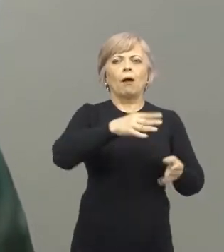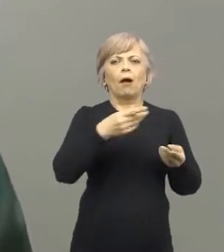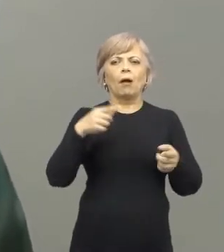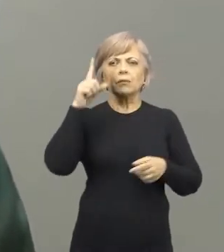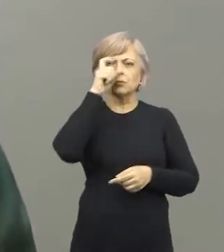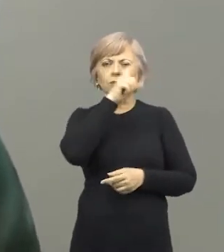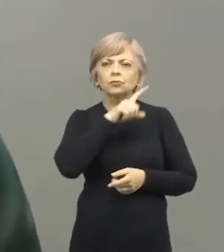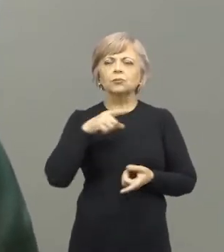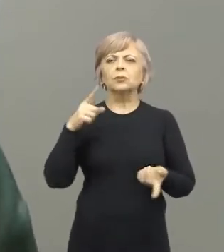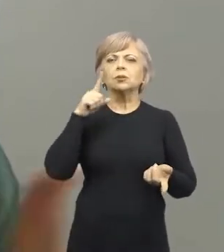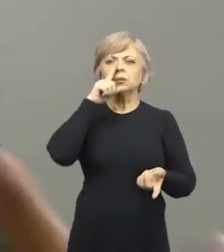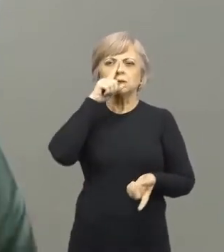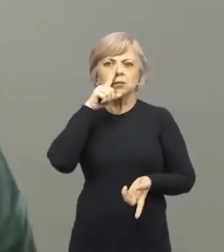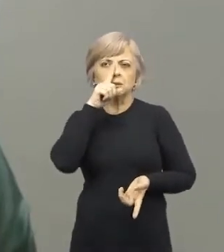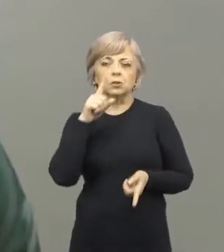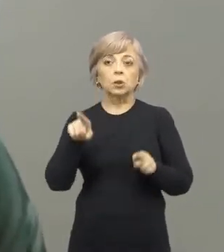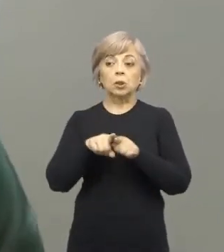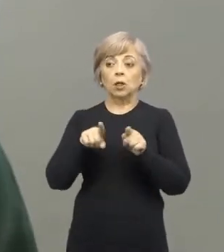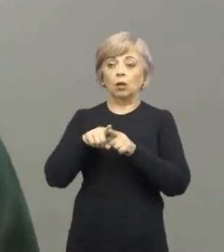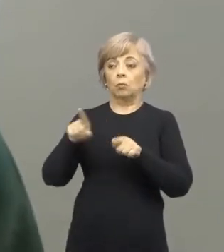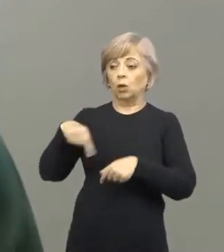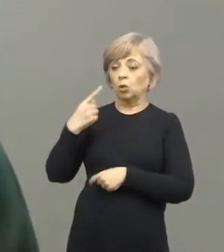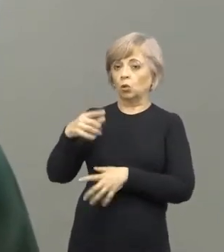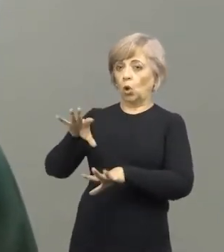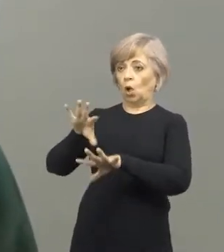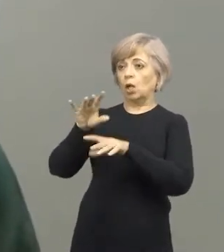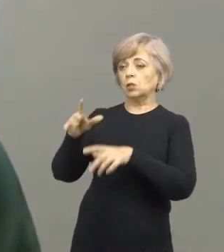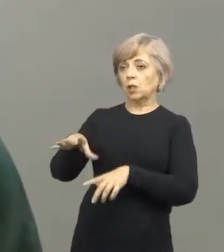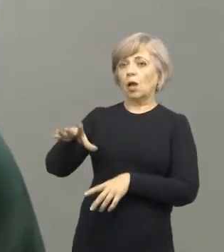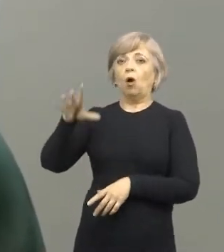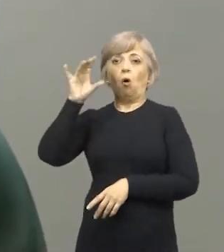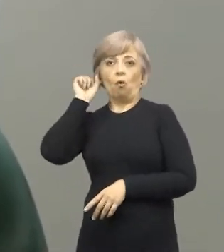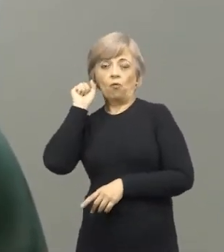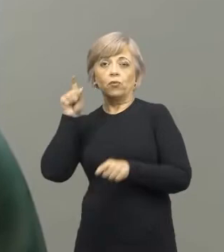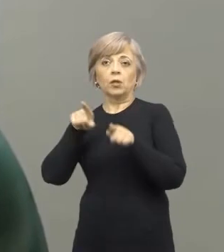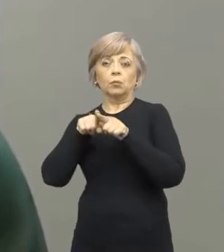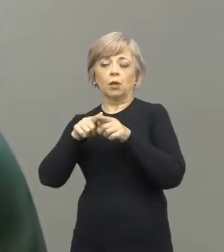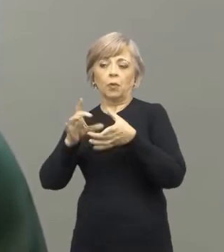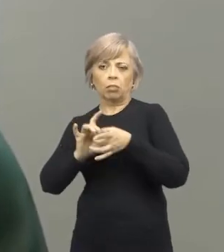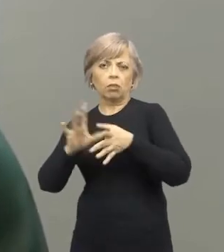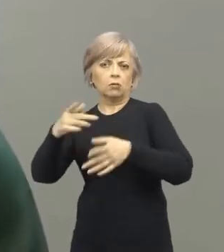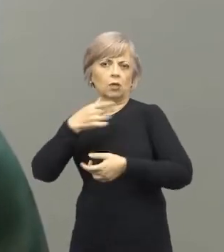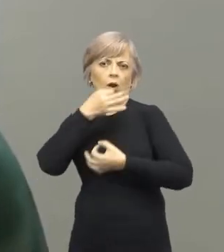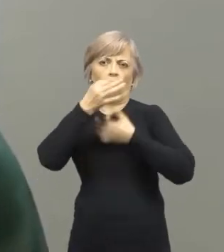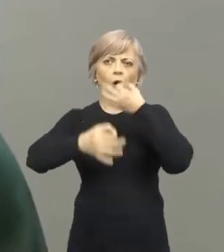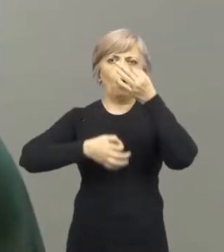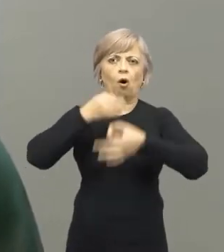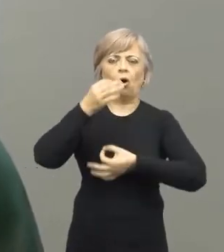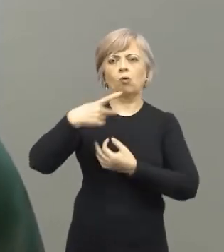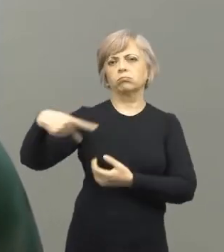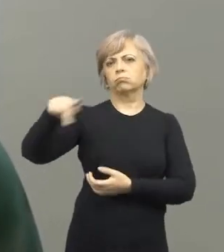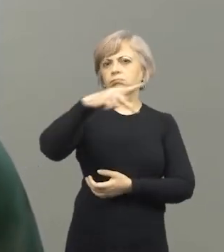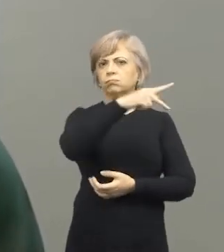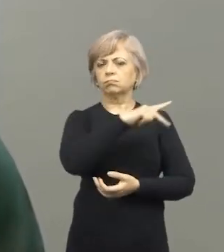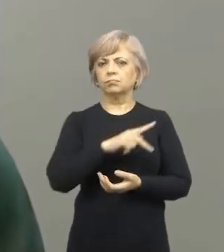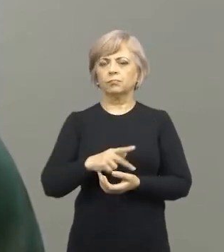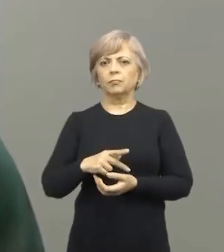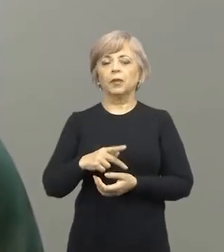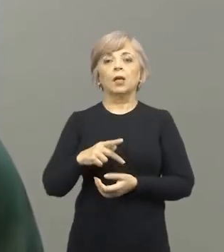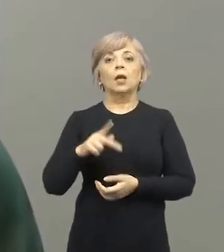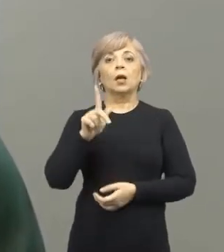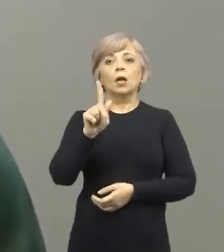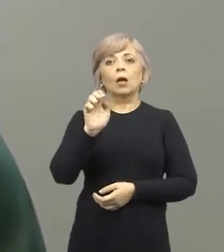vice-versa, tanto ouvir quanto permitir que todos fossem ouvidos. Então, esse acho que foi um ponto alto. O